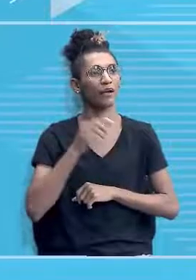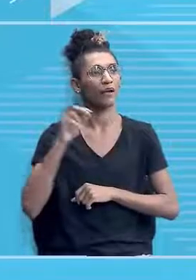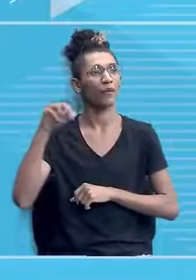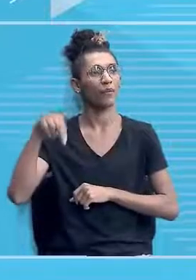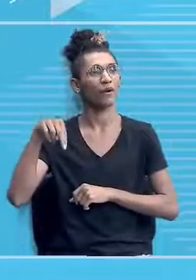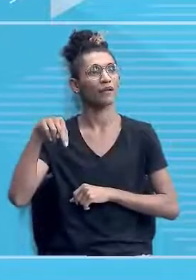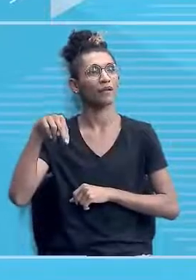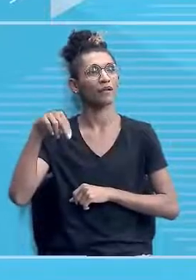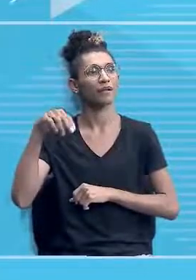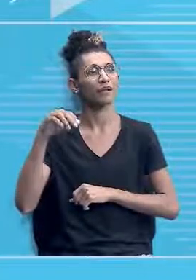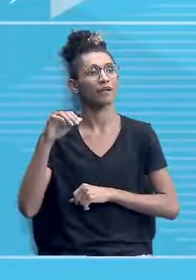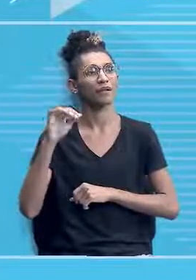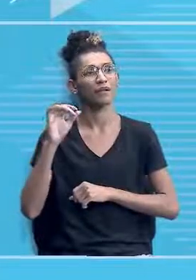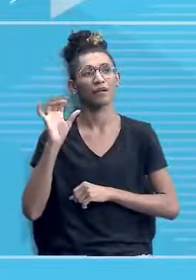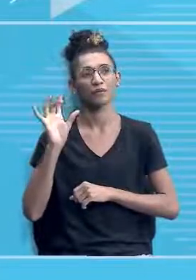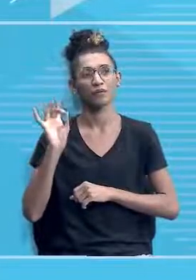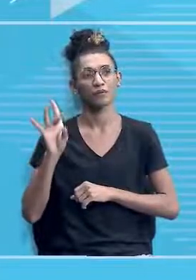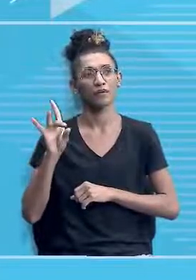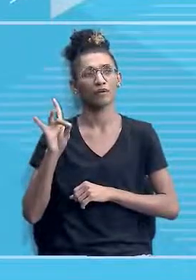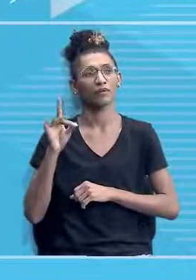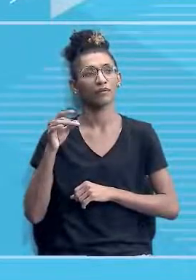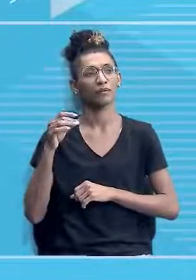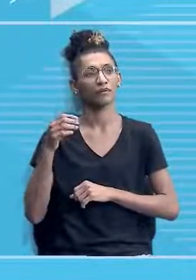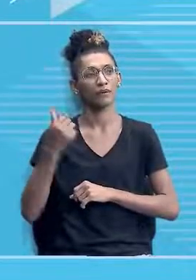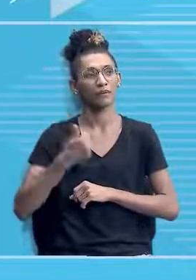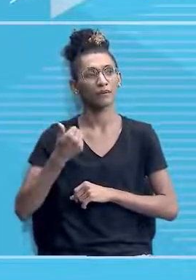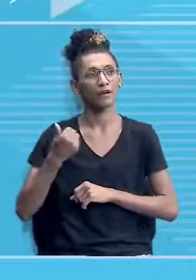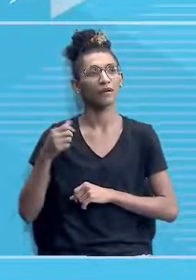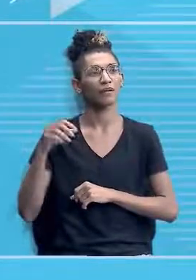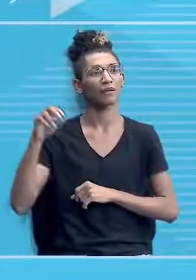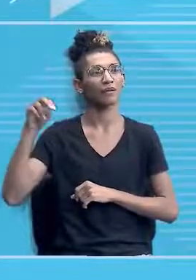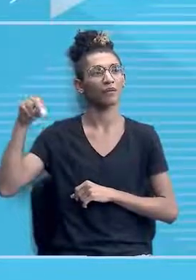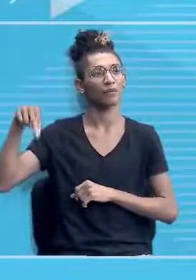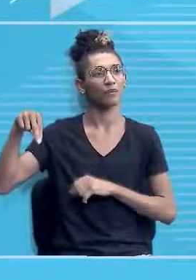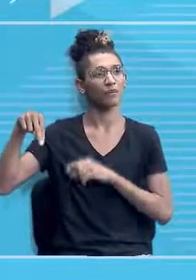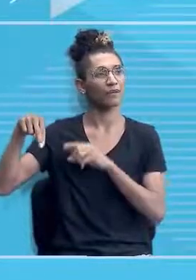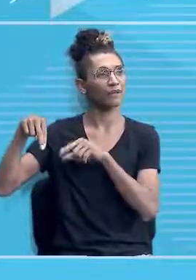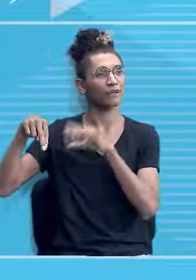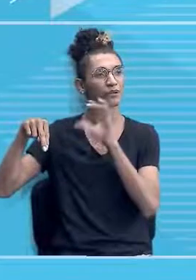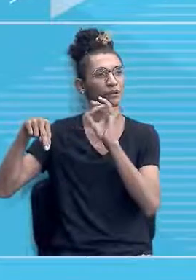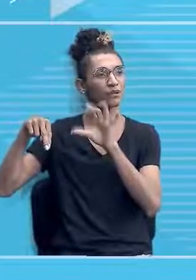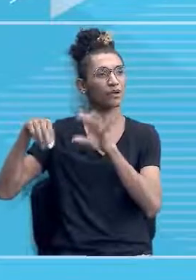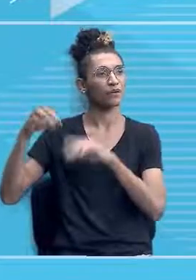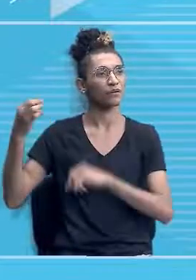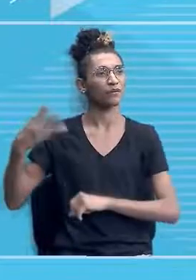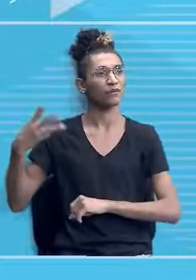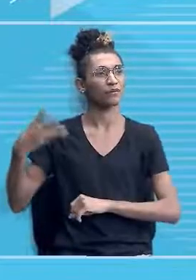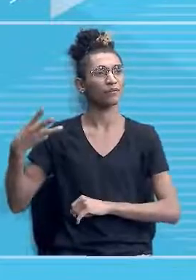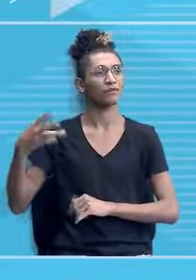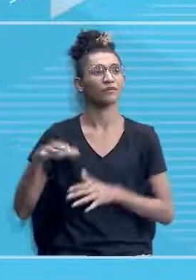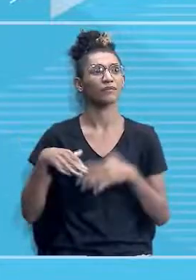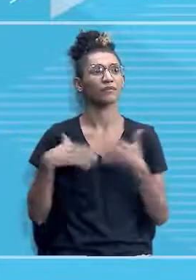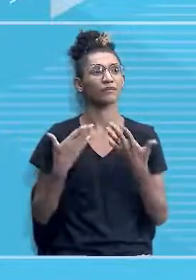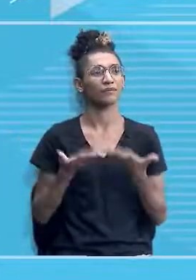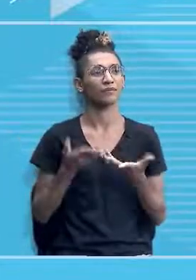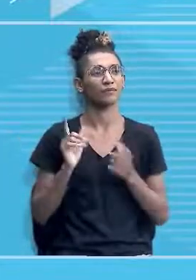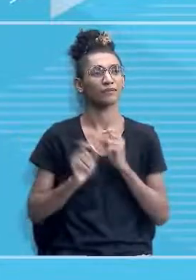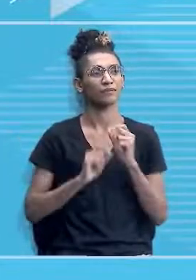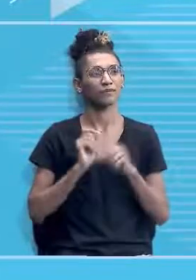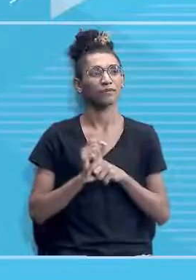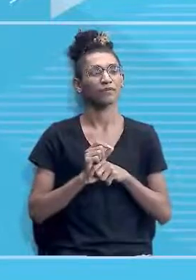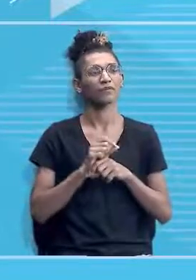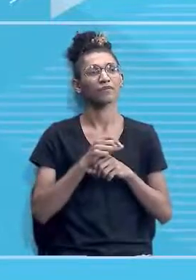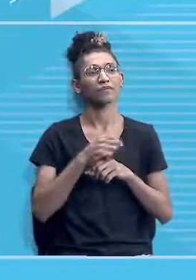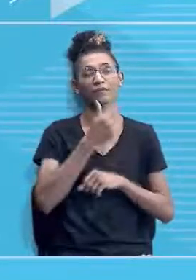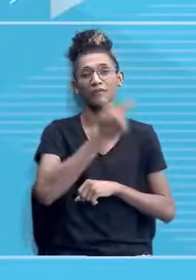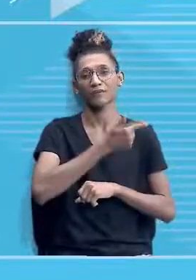primária se é só o INSS ar eu coloquei na ordem de basicidade tá aí a Amina secundária ela é